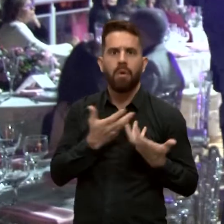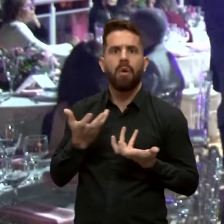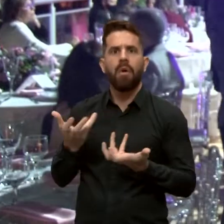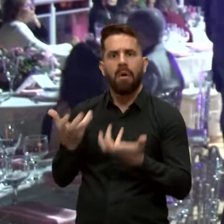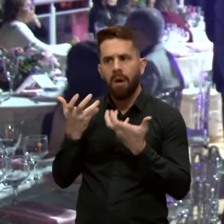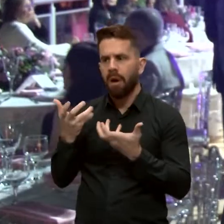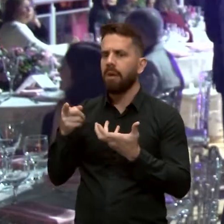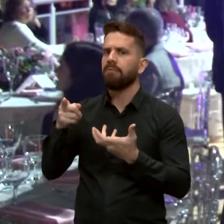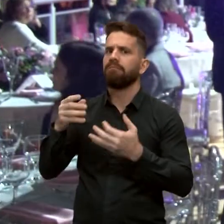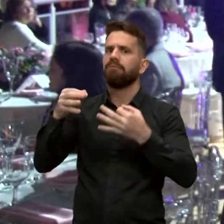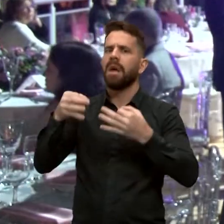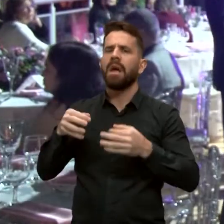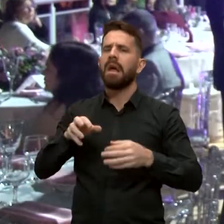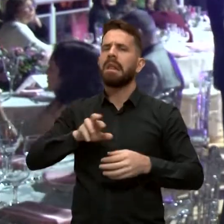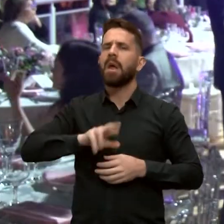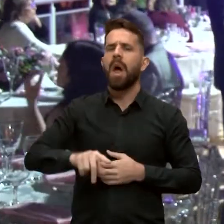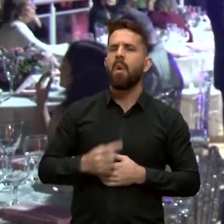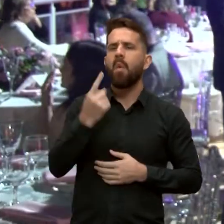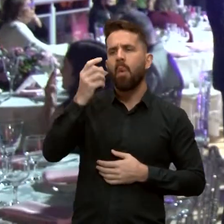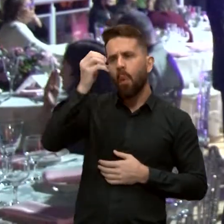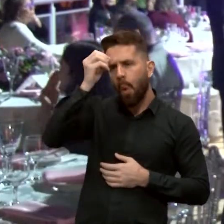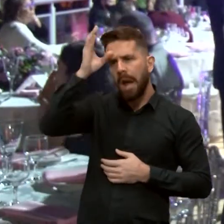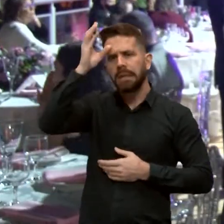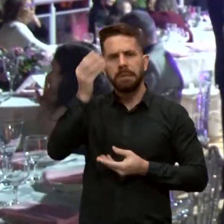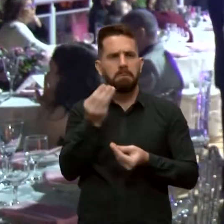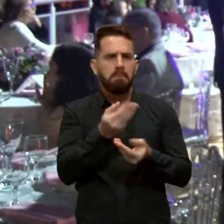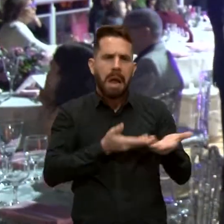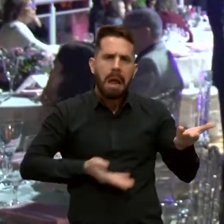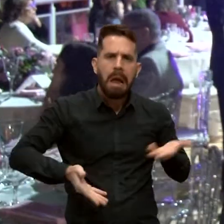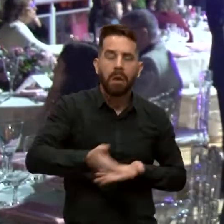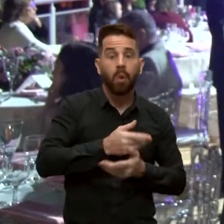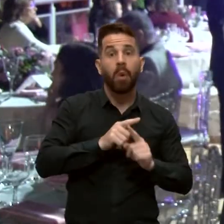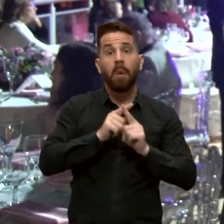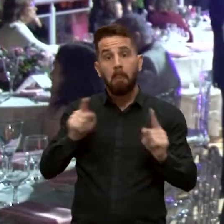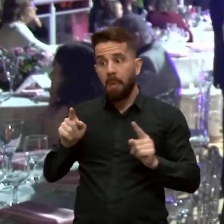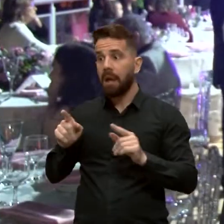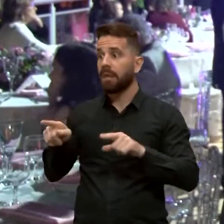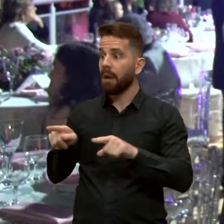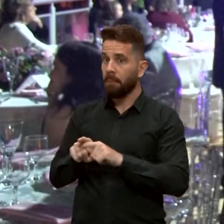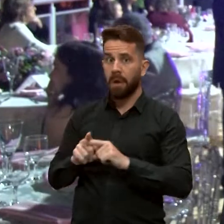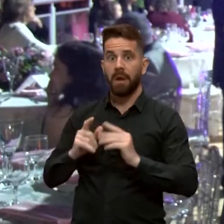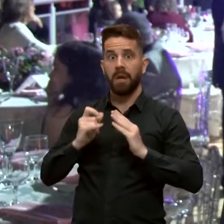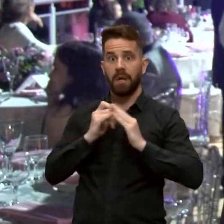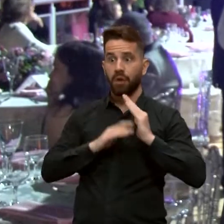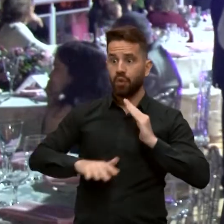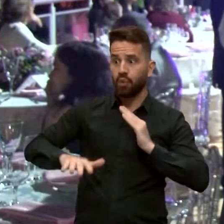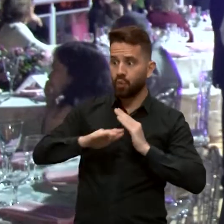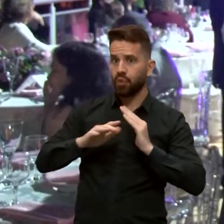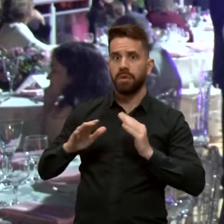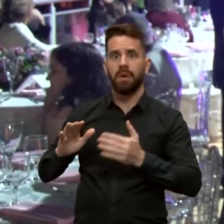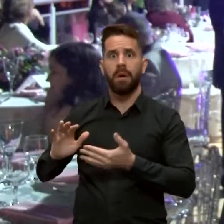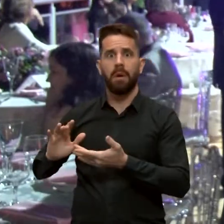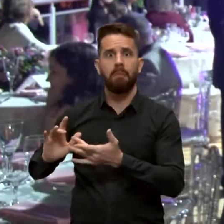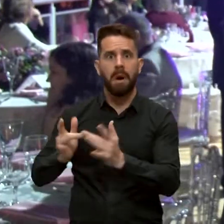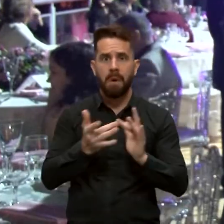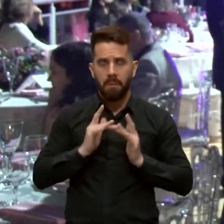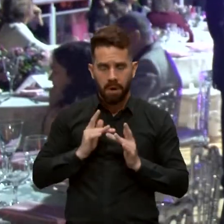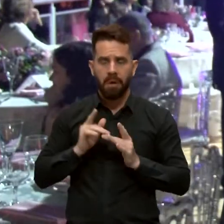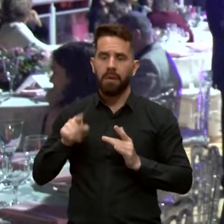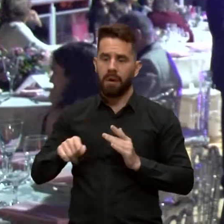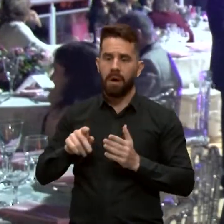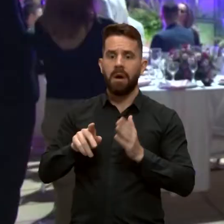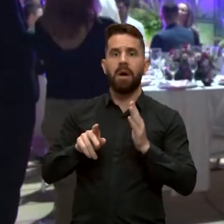não só da gestão do conhecimento, mas também do diálogo interinstitucional, estabelecendo esse diálogo entre a academia, as instituições